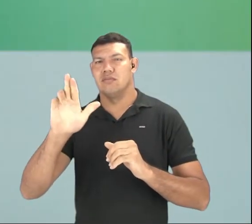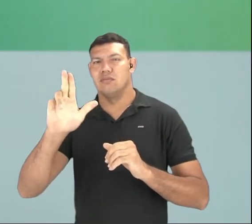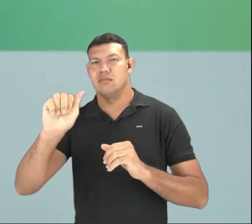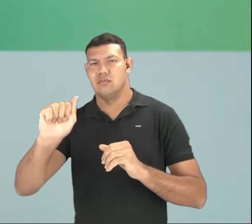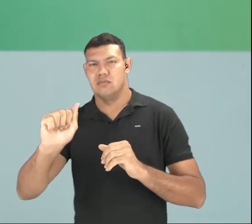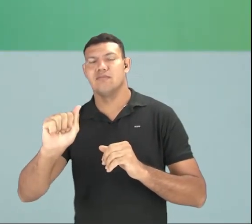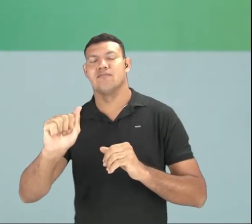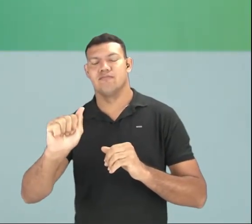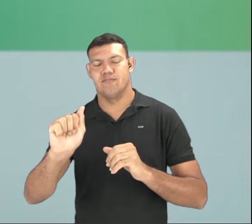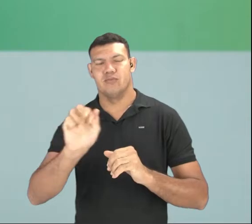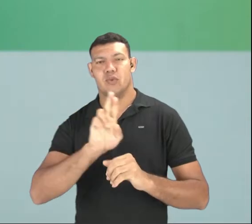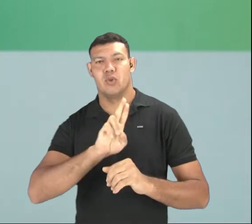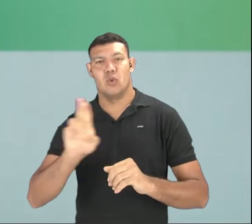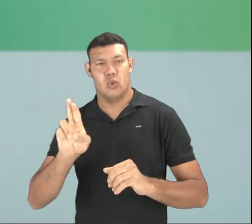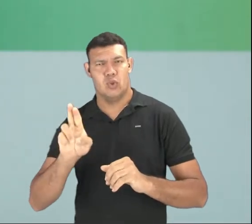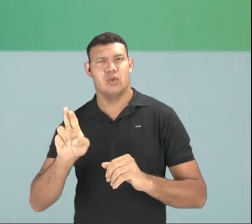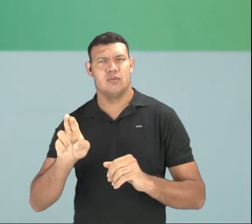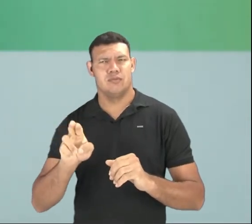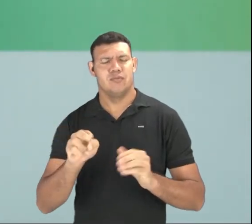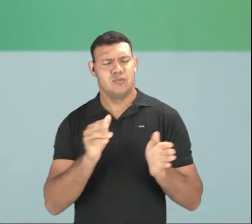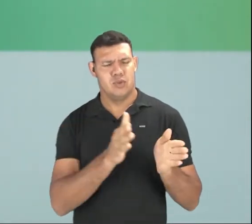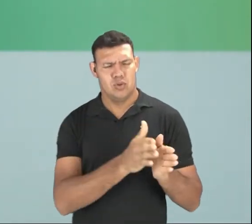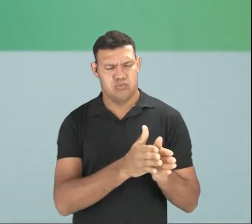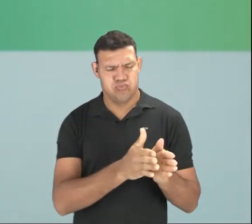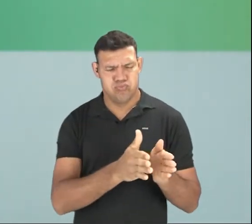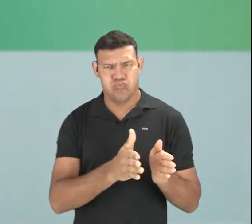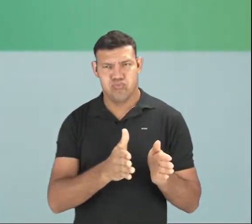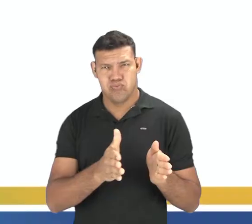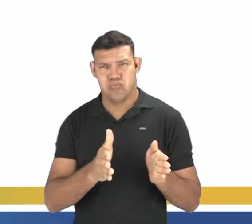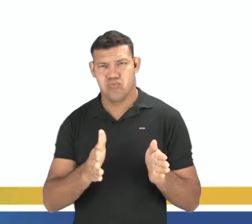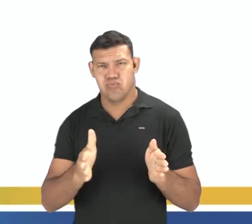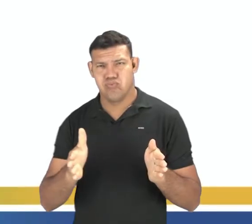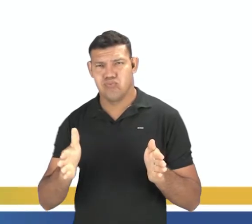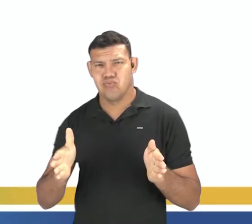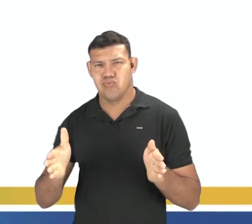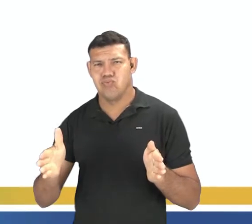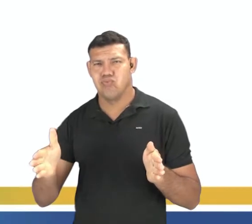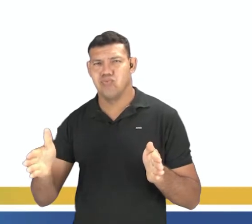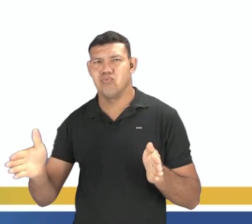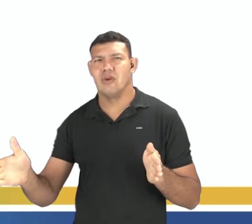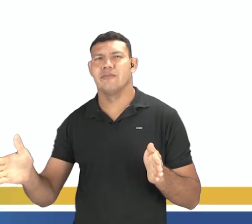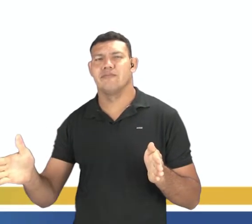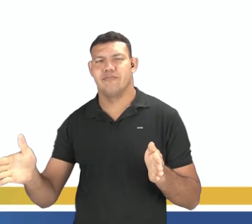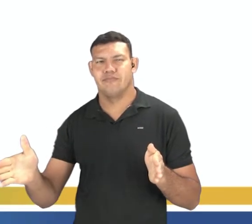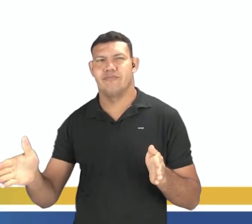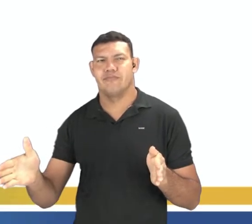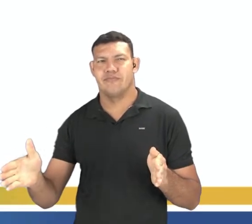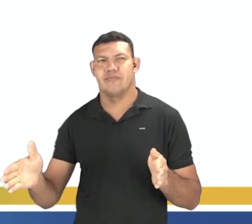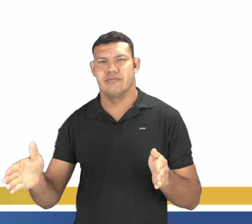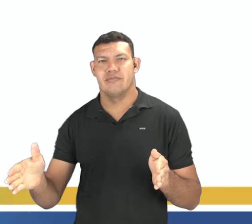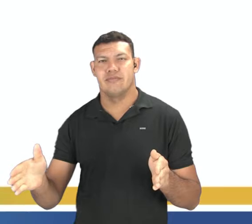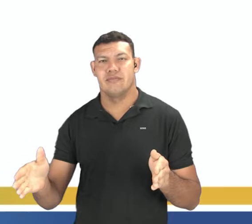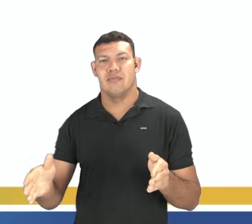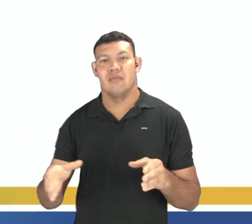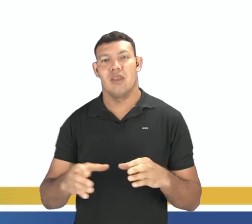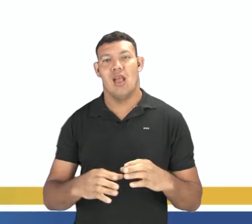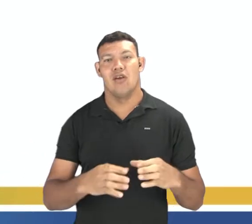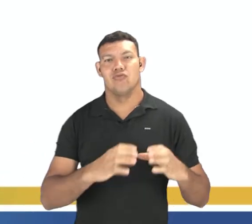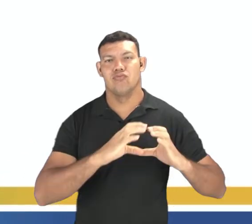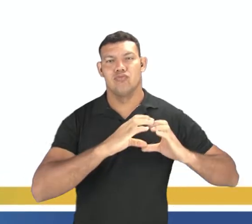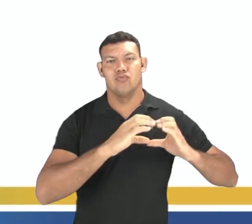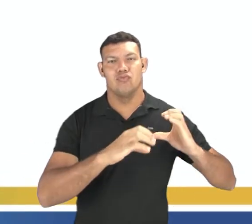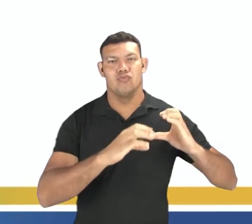zigoto e todo o processo de segmentação, que é onde vai começar, as células vai começar a